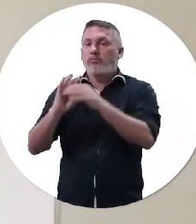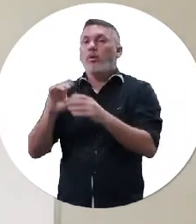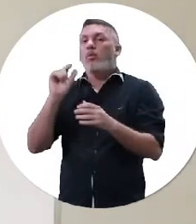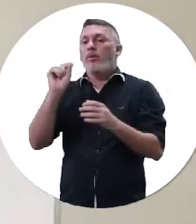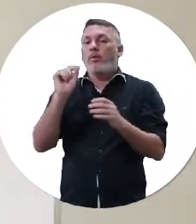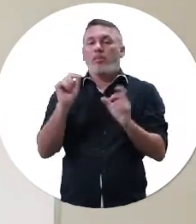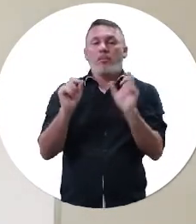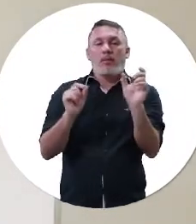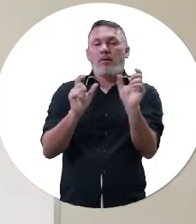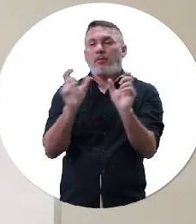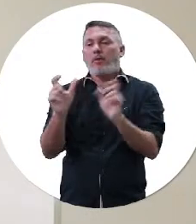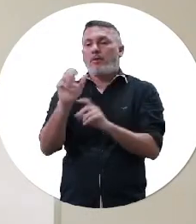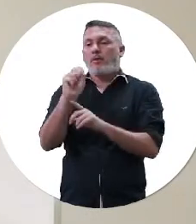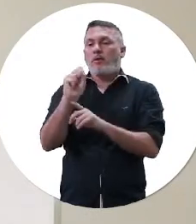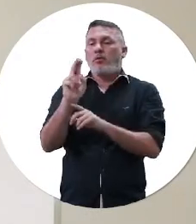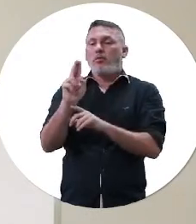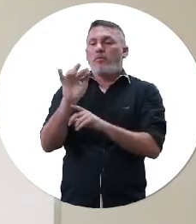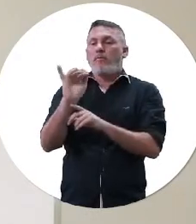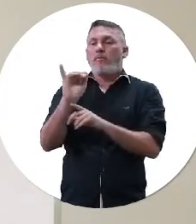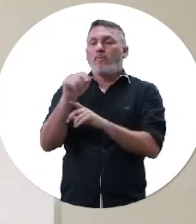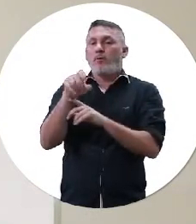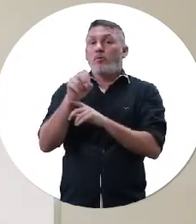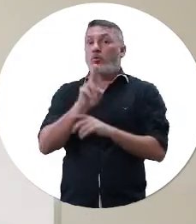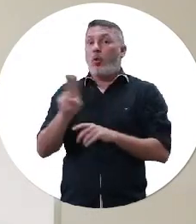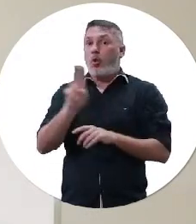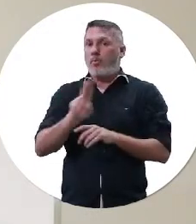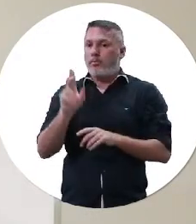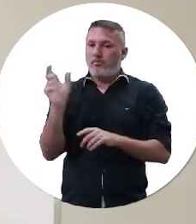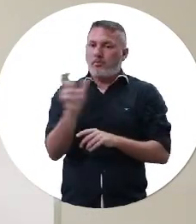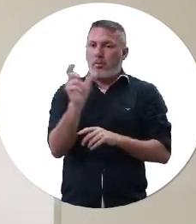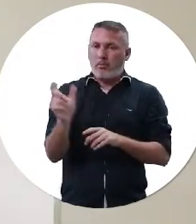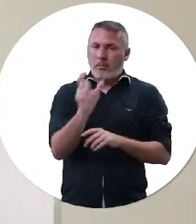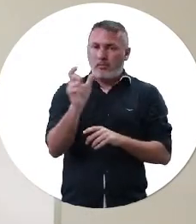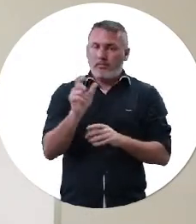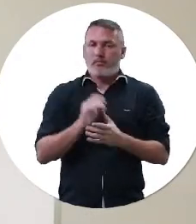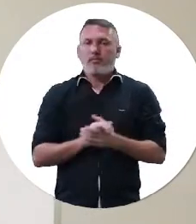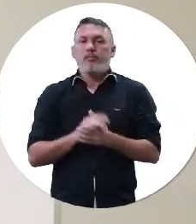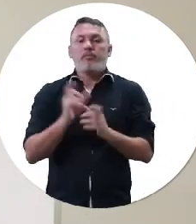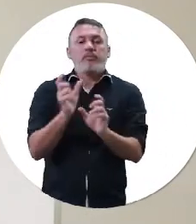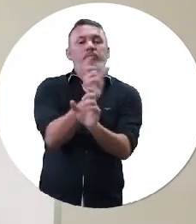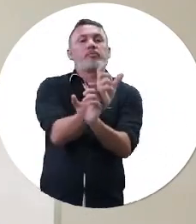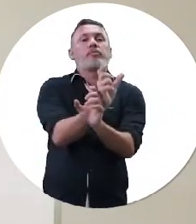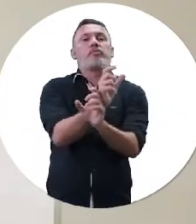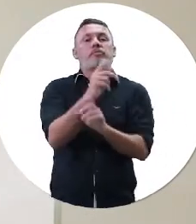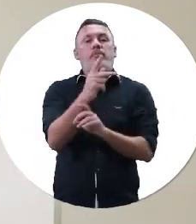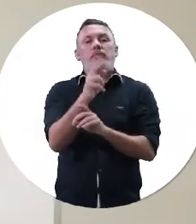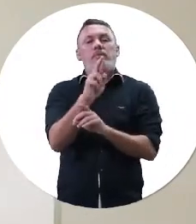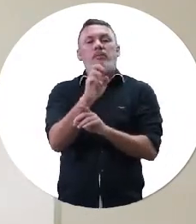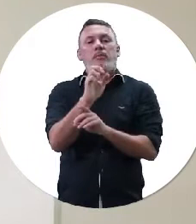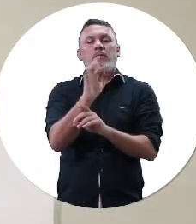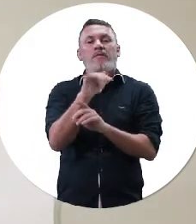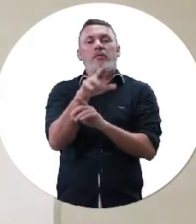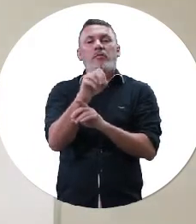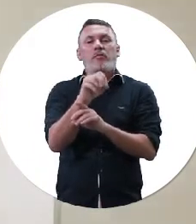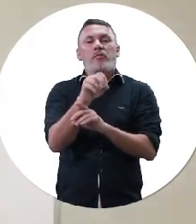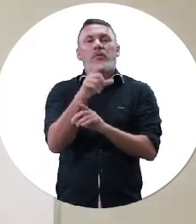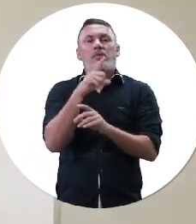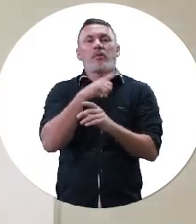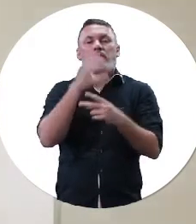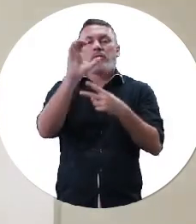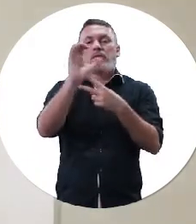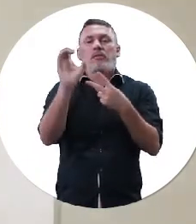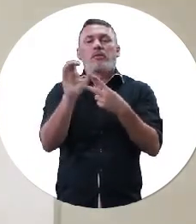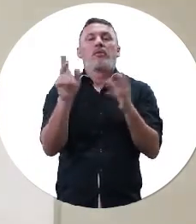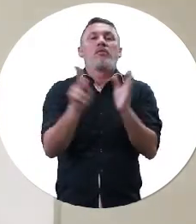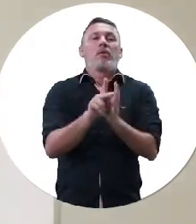tão difícil assim. É só você organizar a sua molécula, a sua estrutura, a fim de encaixar os sufixos nos